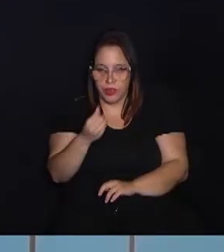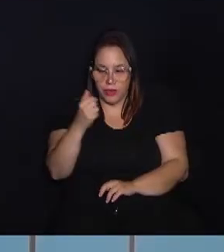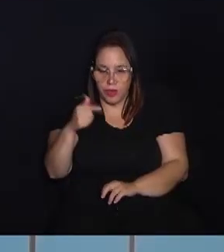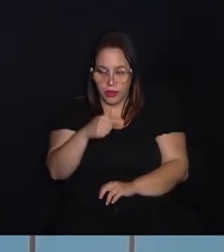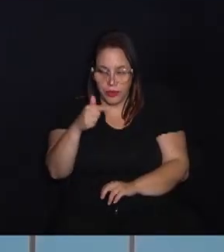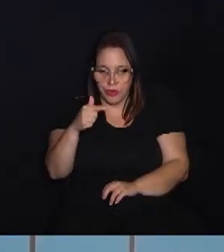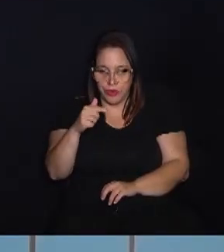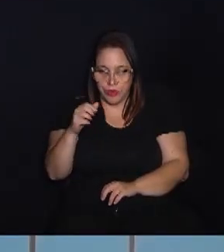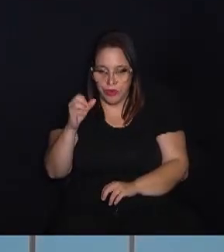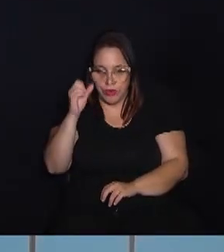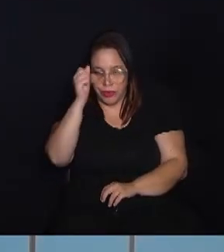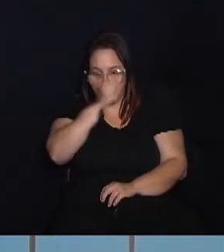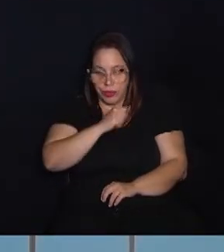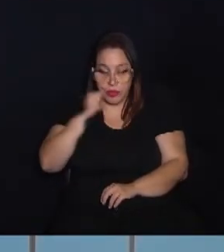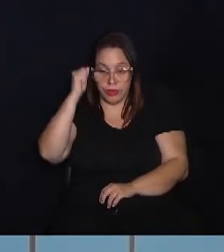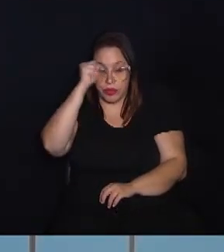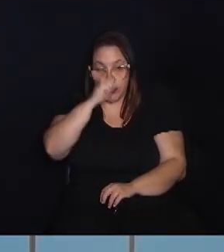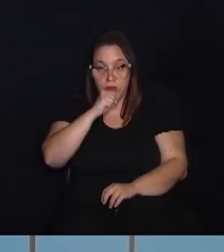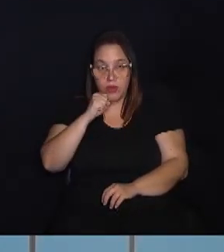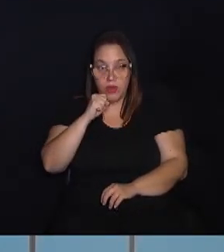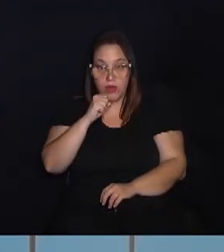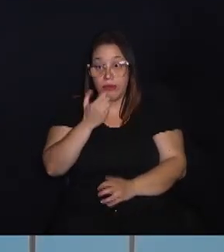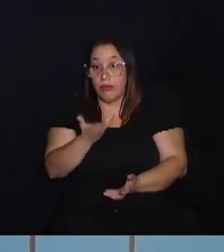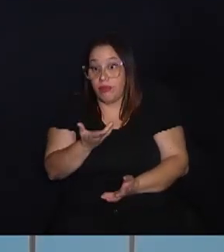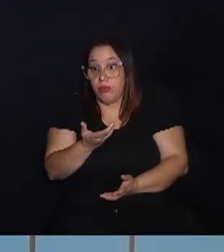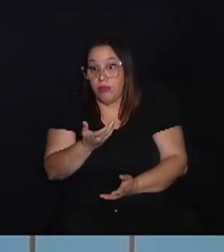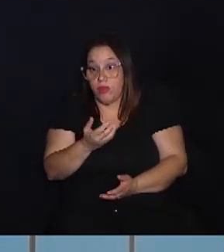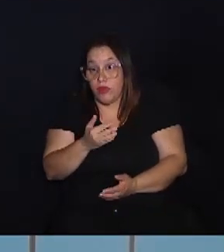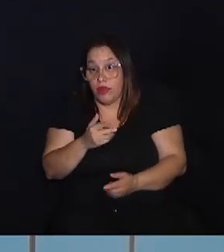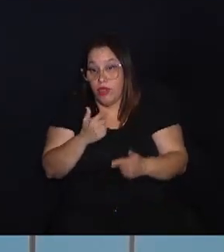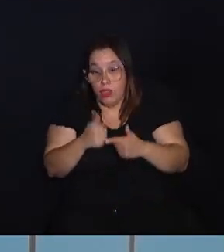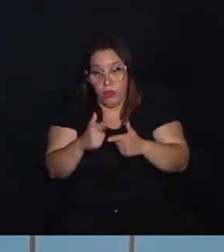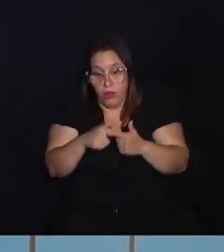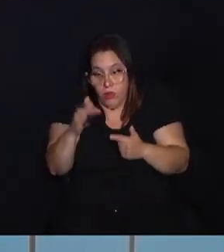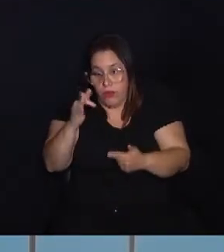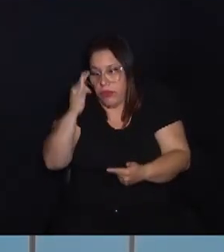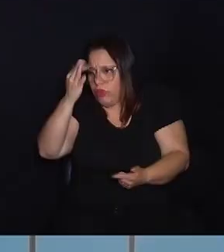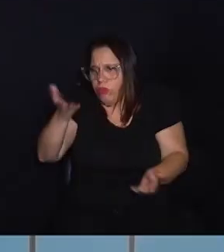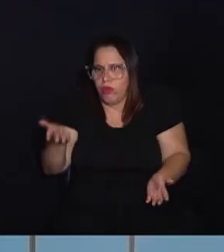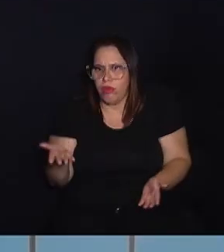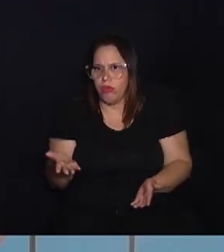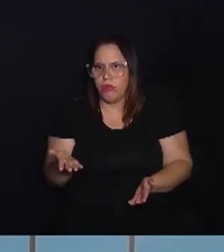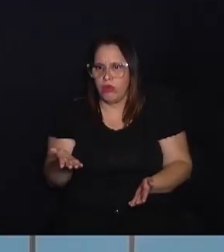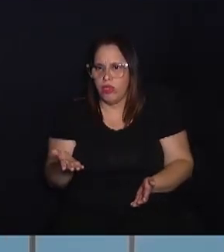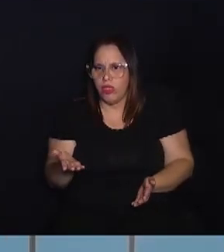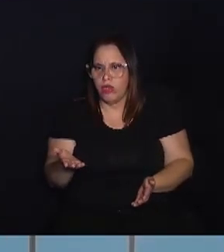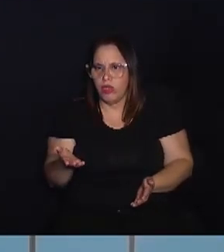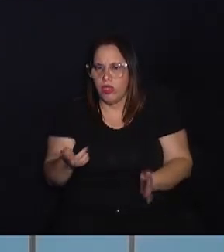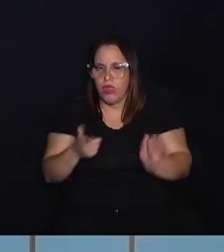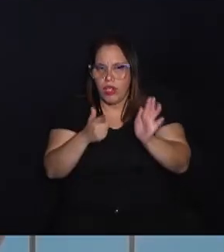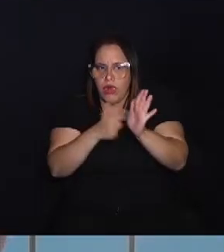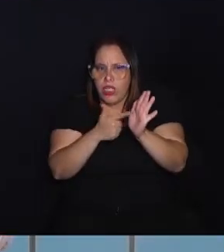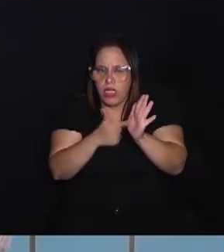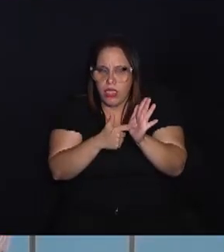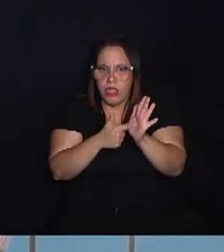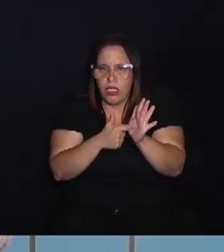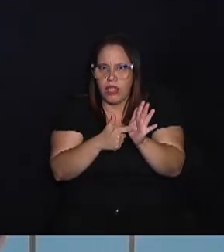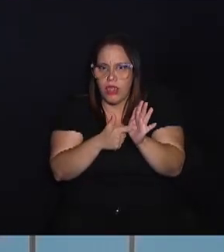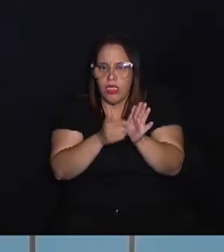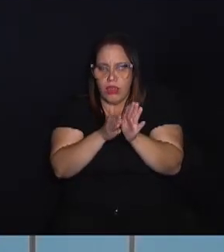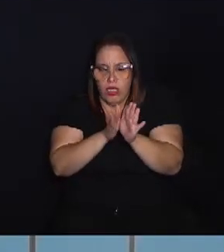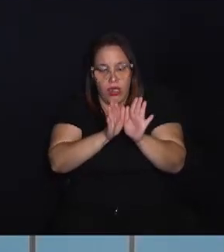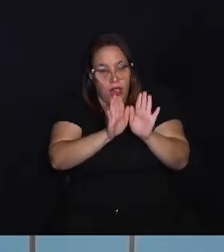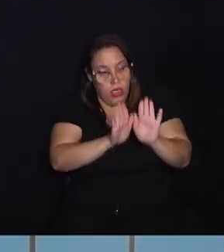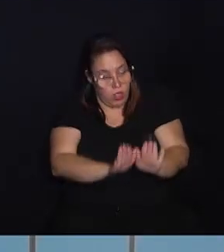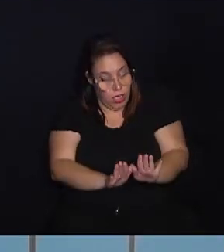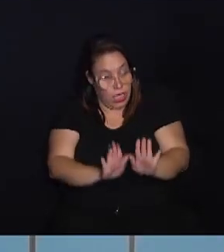8 horas na tela, vai dar um problema futuro. Então a evidência está falando isso. Então você tem que limitar,